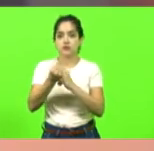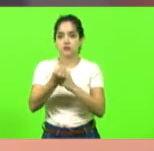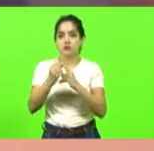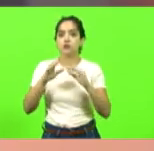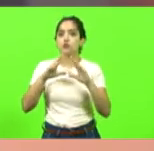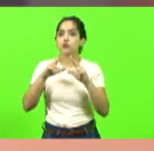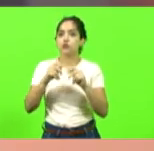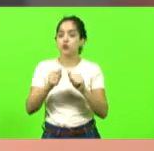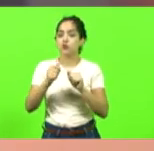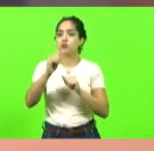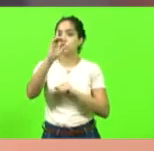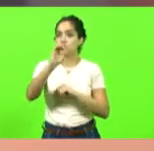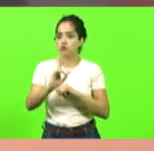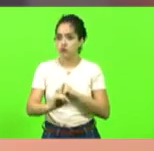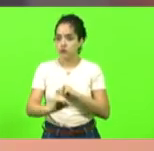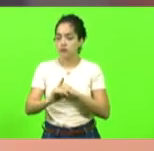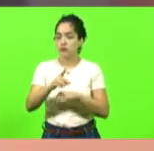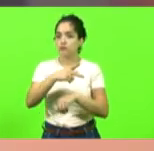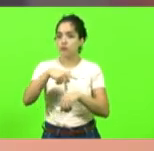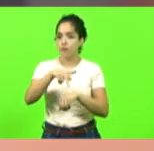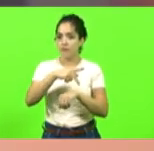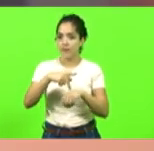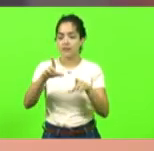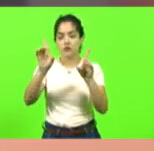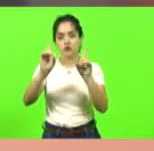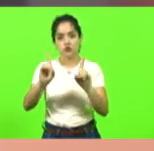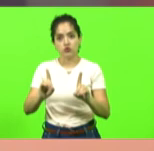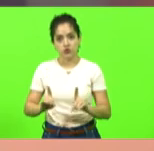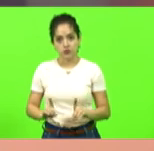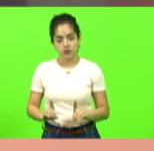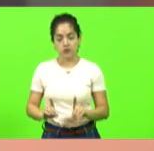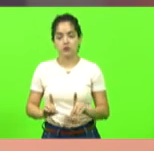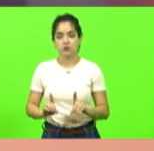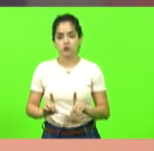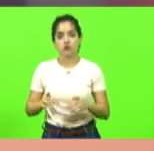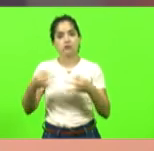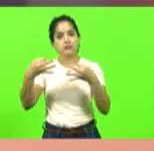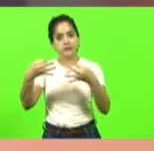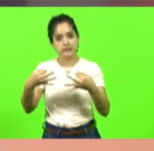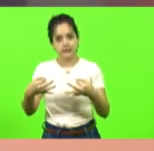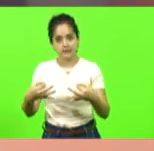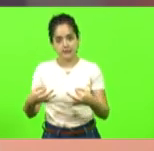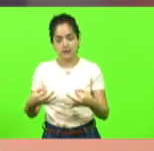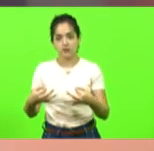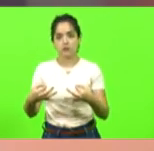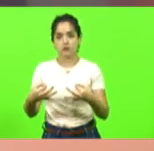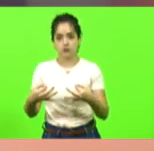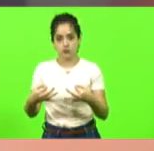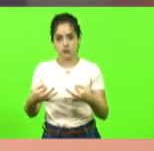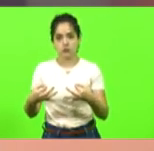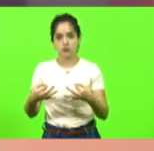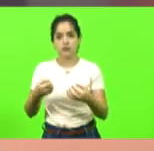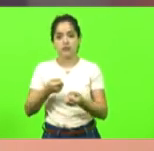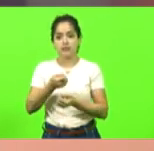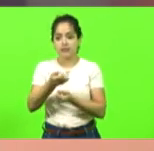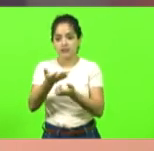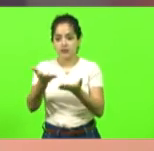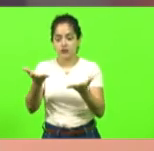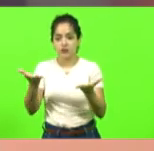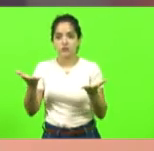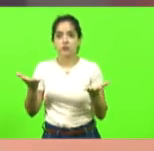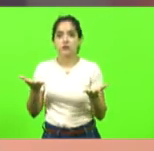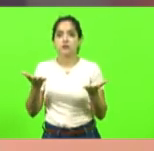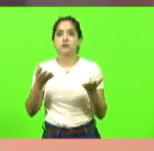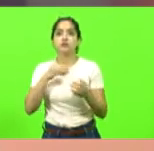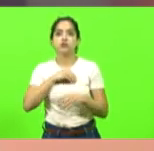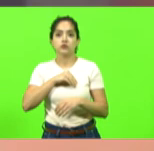têm direito a um país digno e correto do ponto de vista da distribuição de renda,